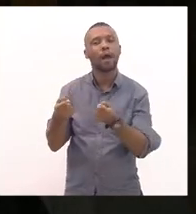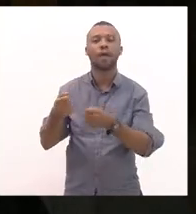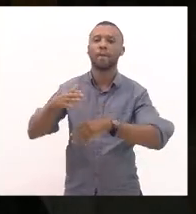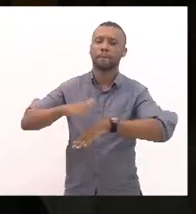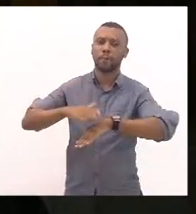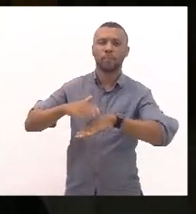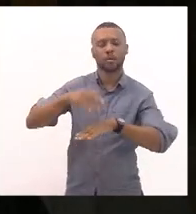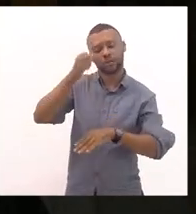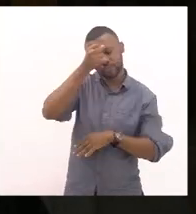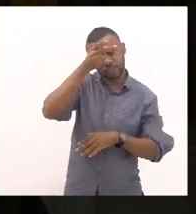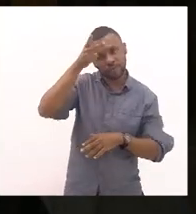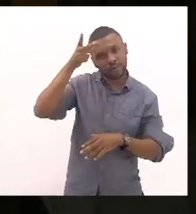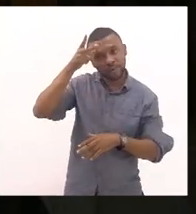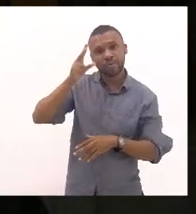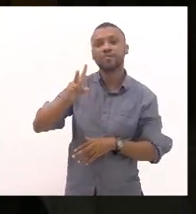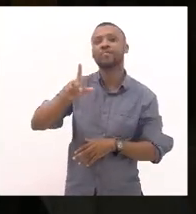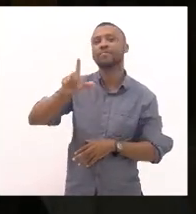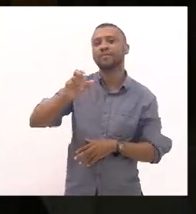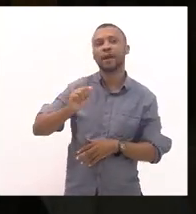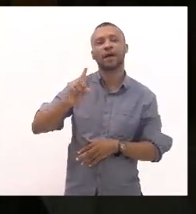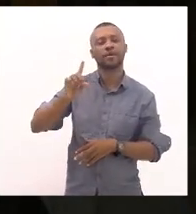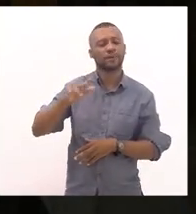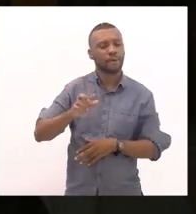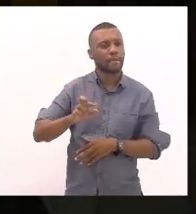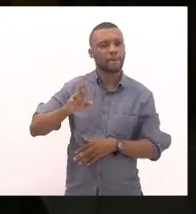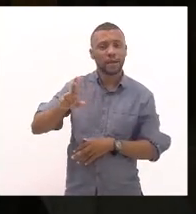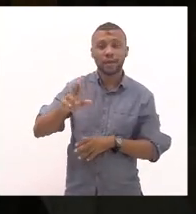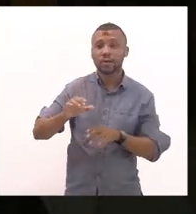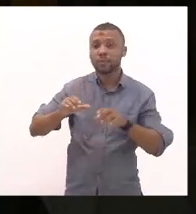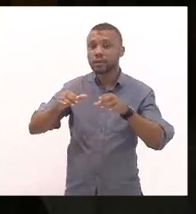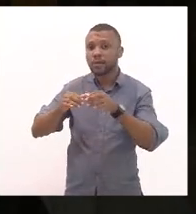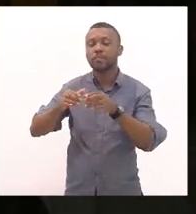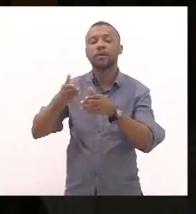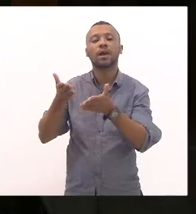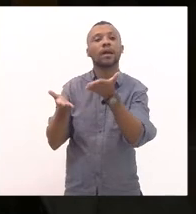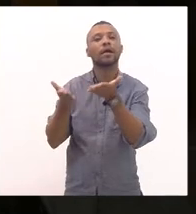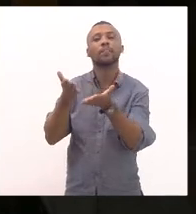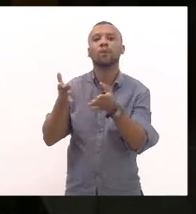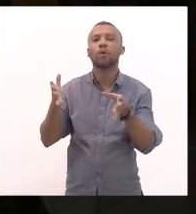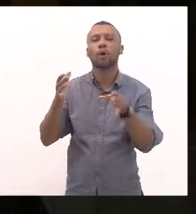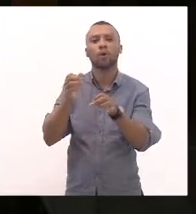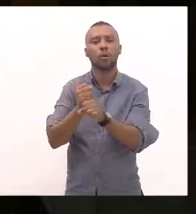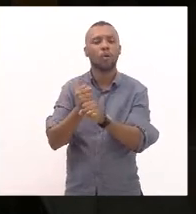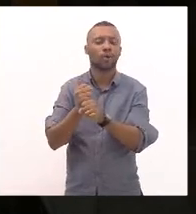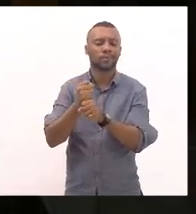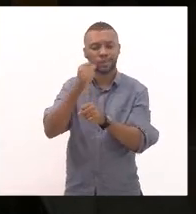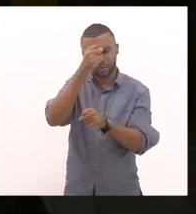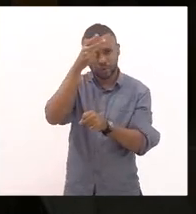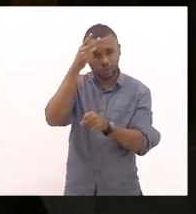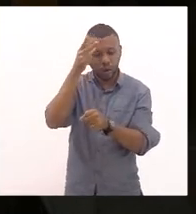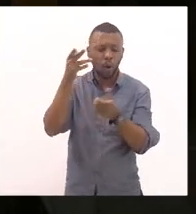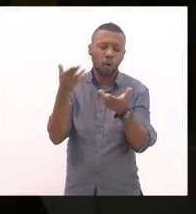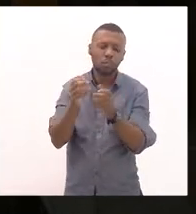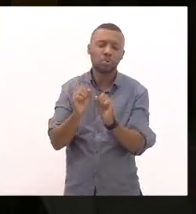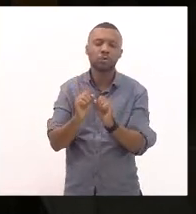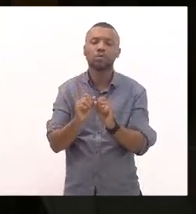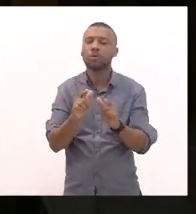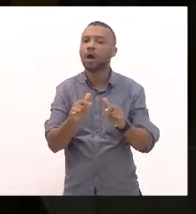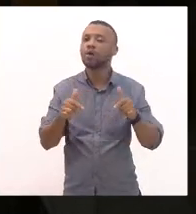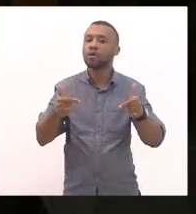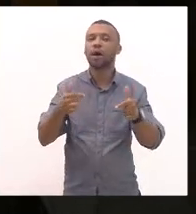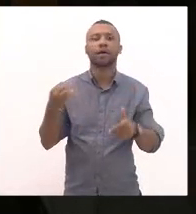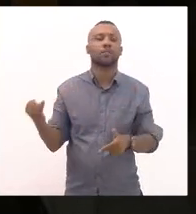do prefeito Vladimir sua equipe que equilibrou as contas da cidade podendo hoje fazer intervenções